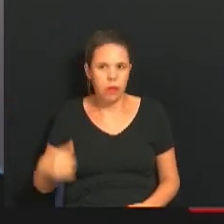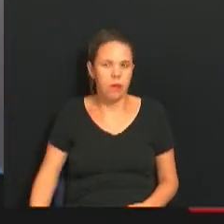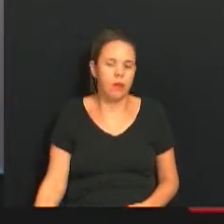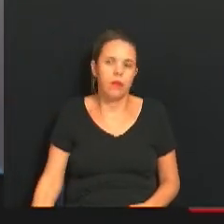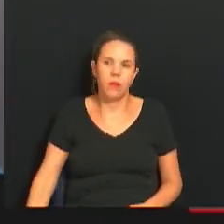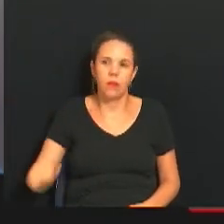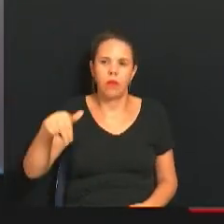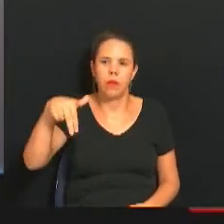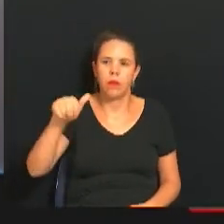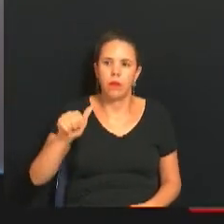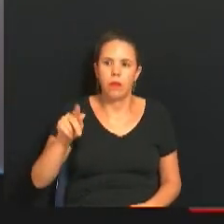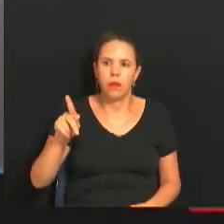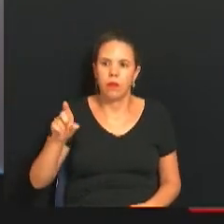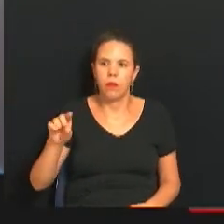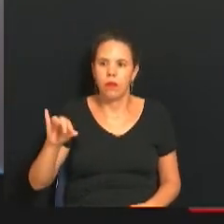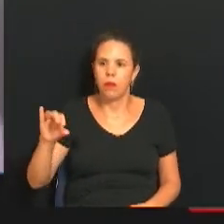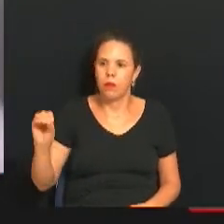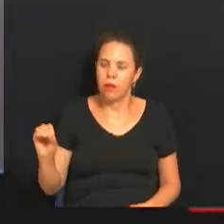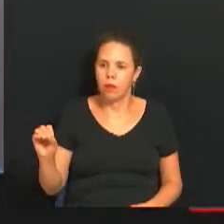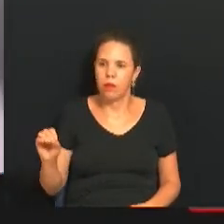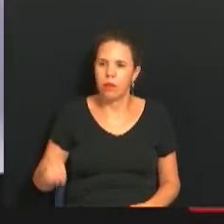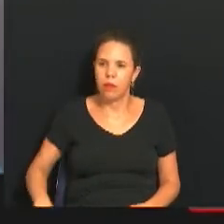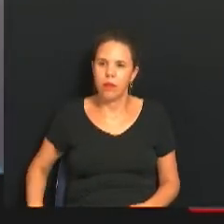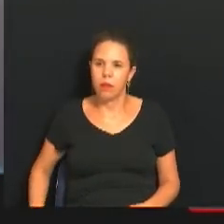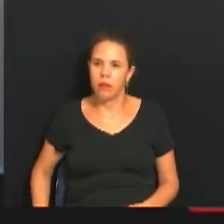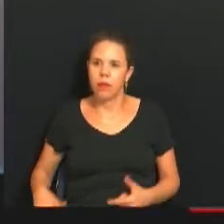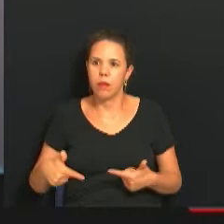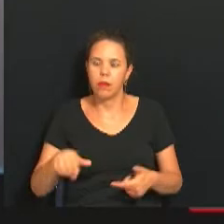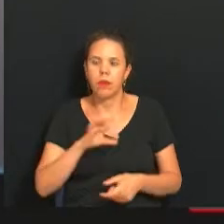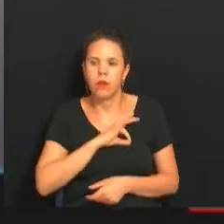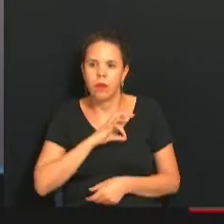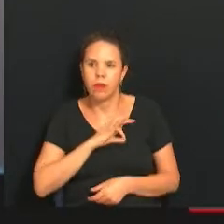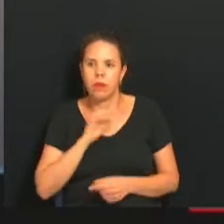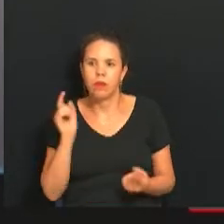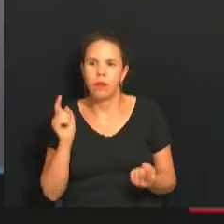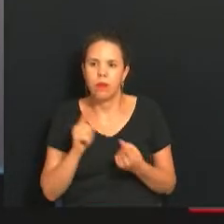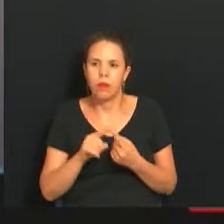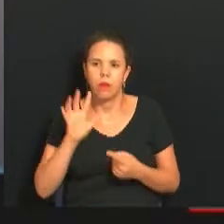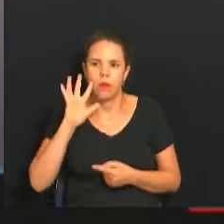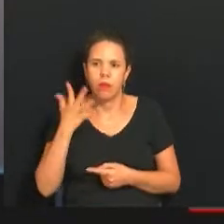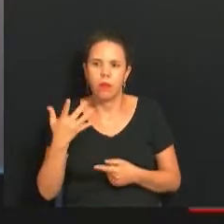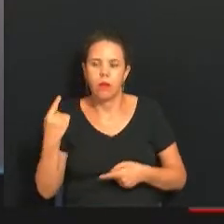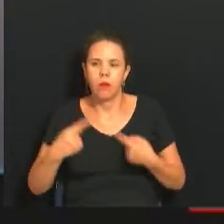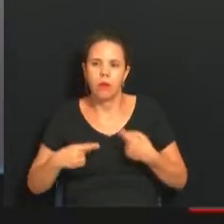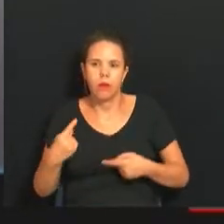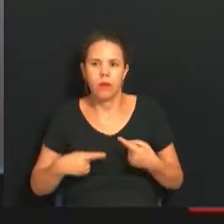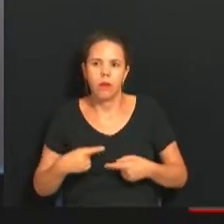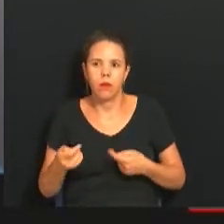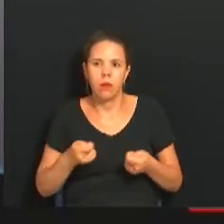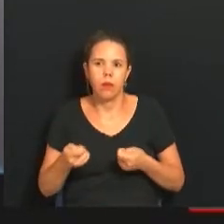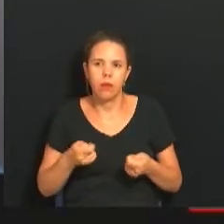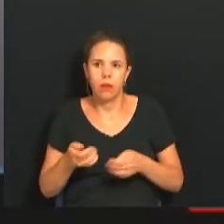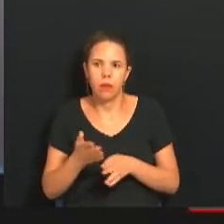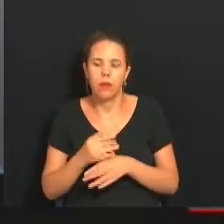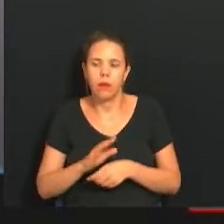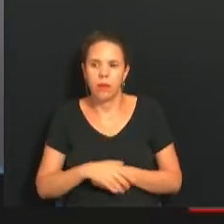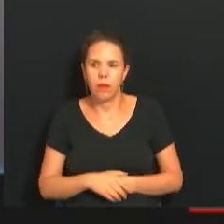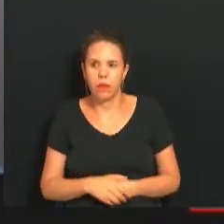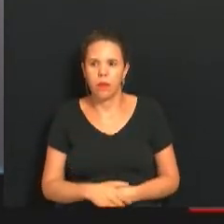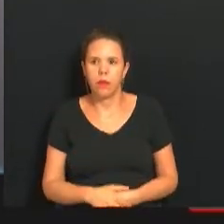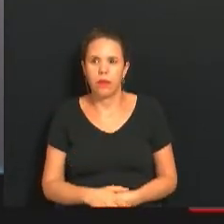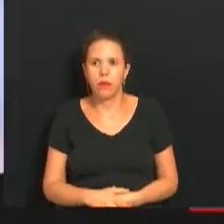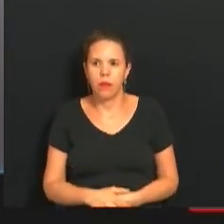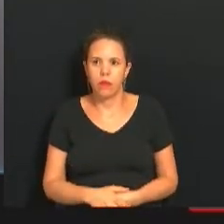expedições punitivas, ou seja, ações militares que têm como objetivo ter um resultado político e não de controle do território. Essa